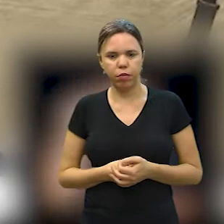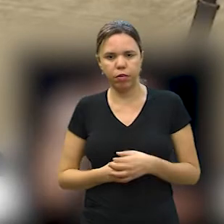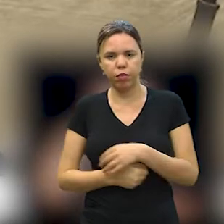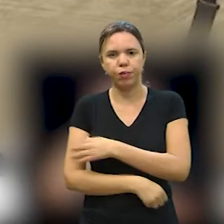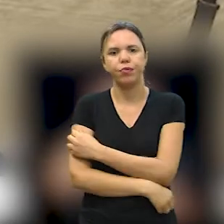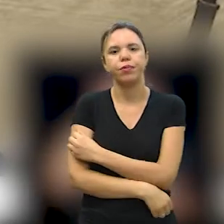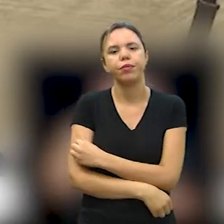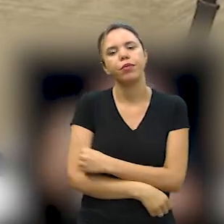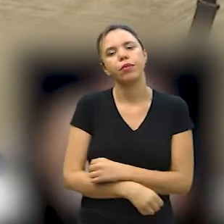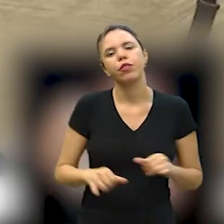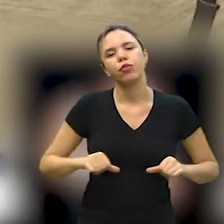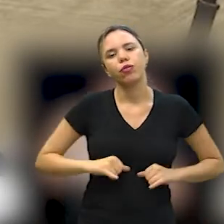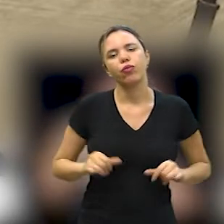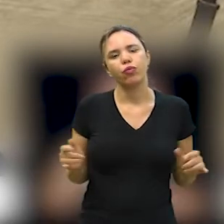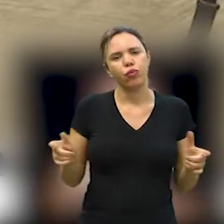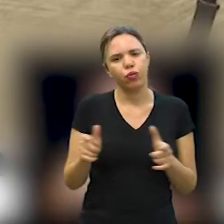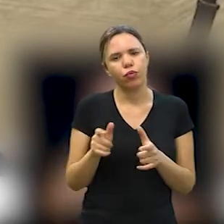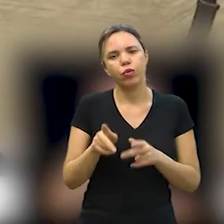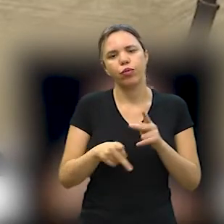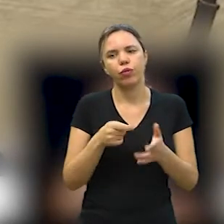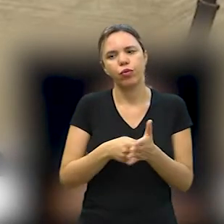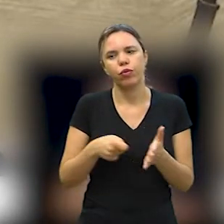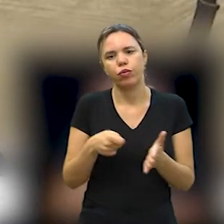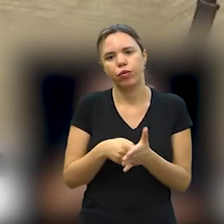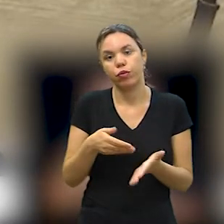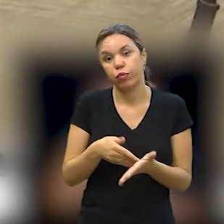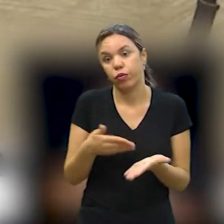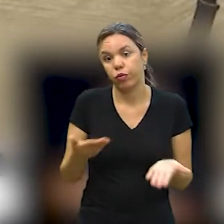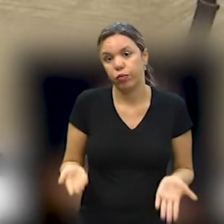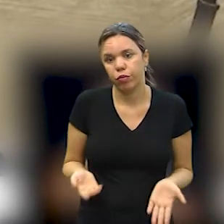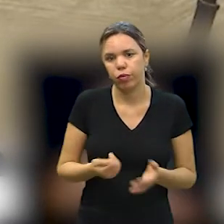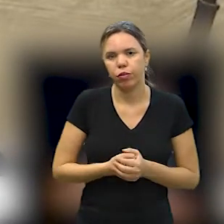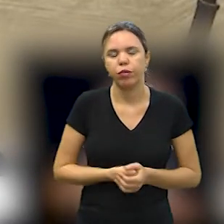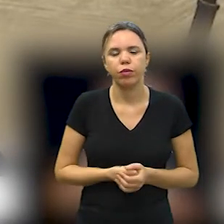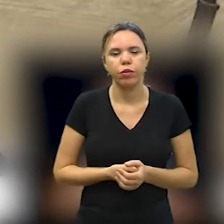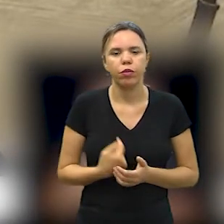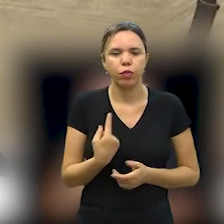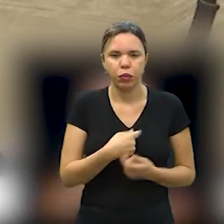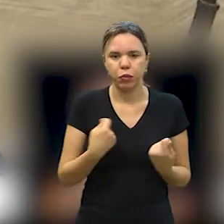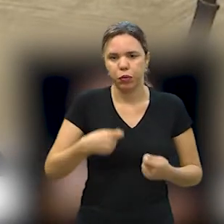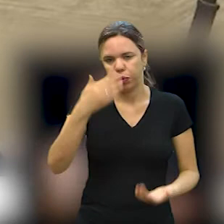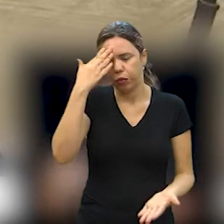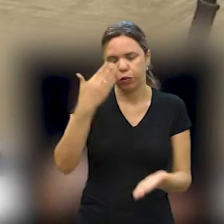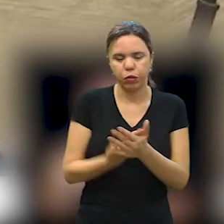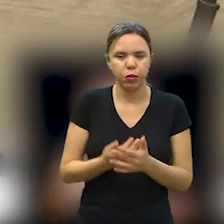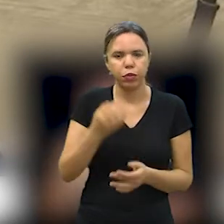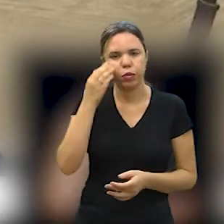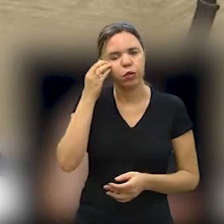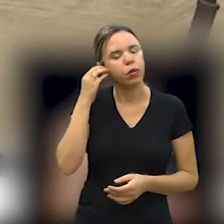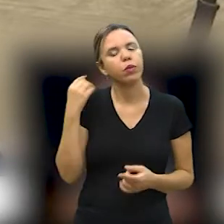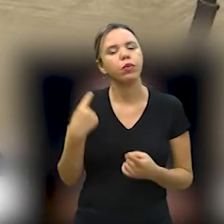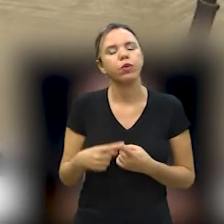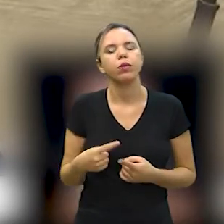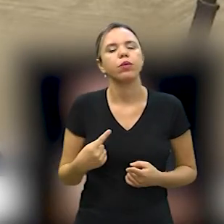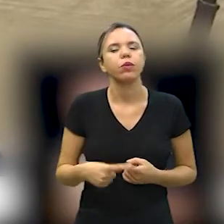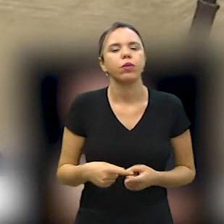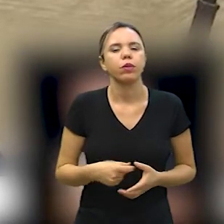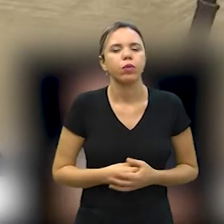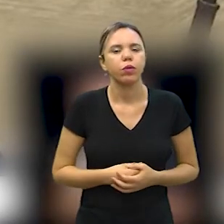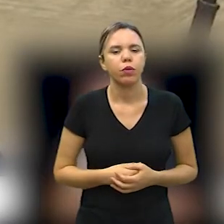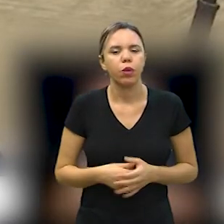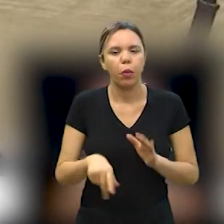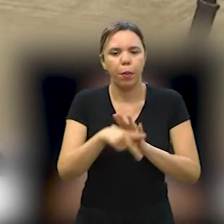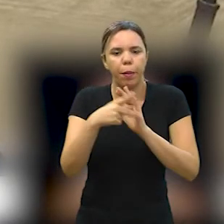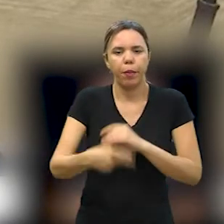né sofre um grau de resistência muito tremendo agora nós precisamos acreditar nisso porque